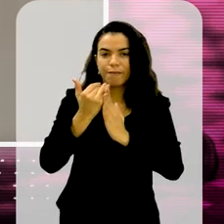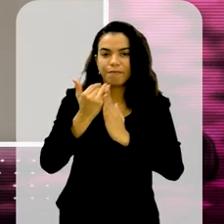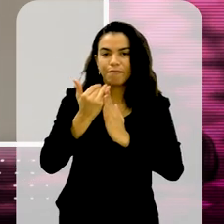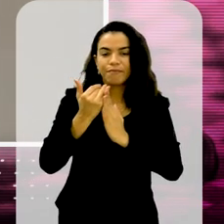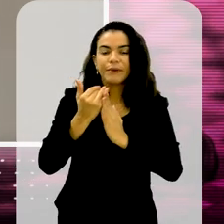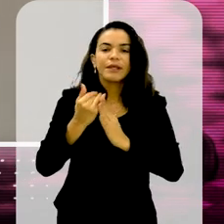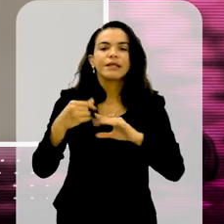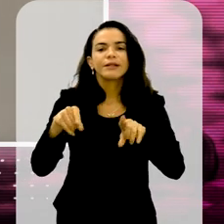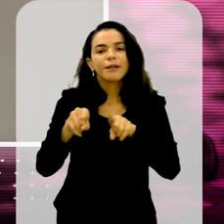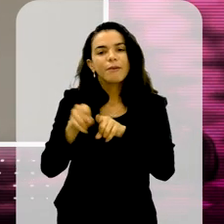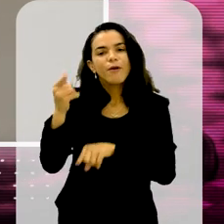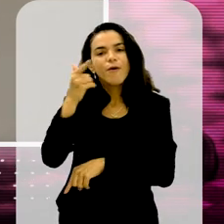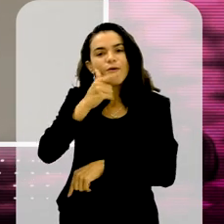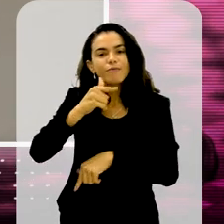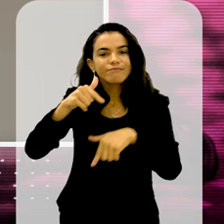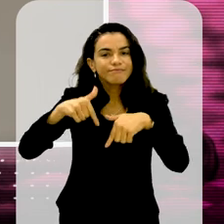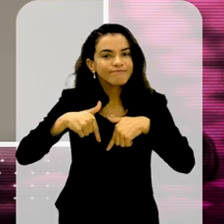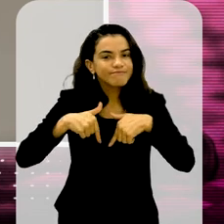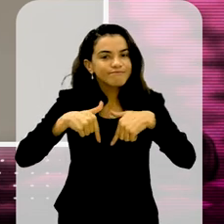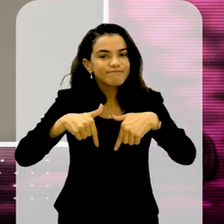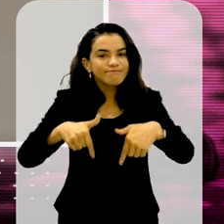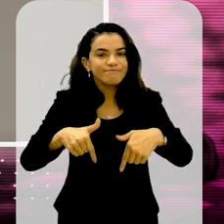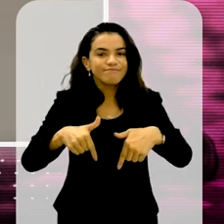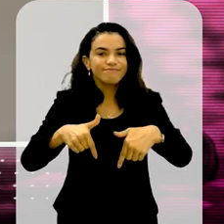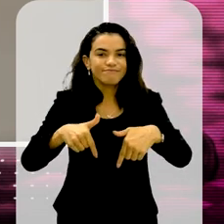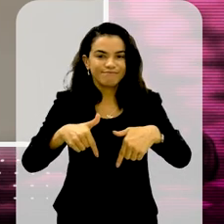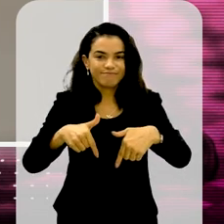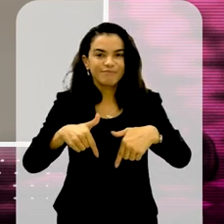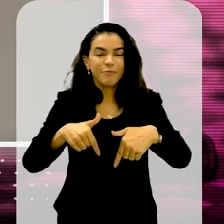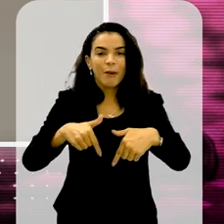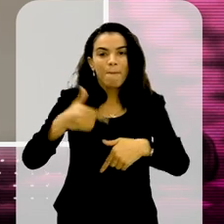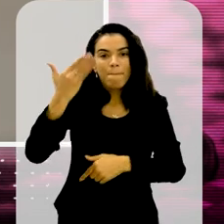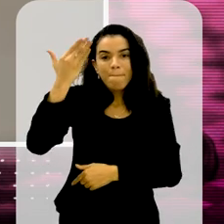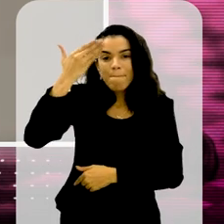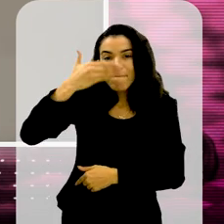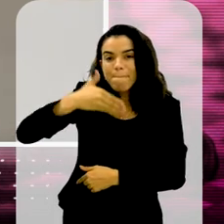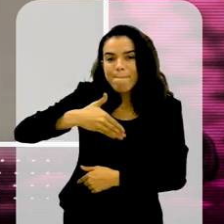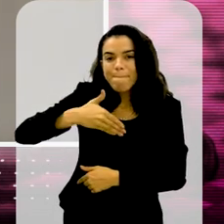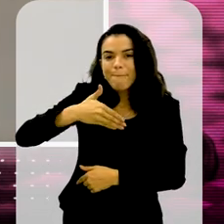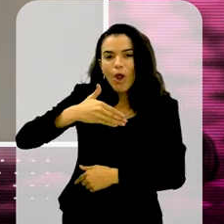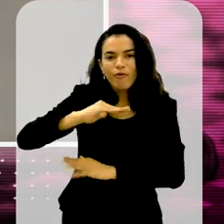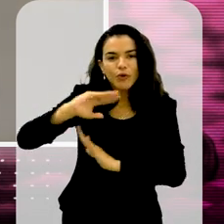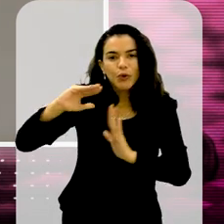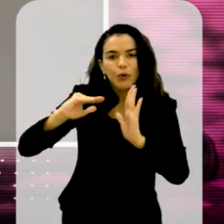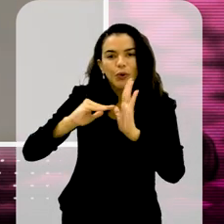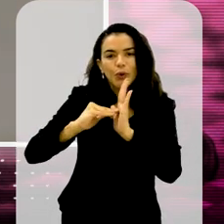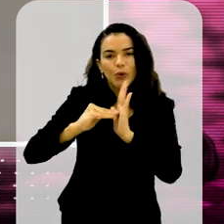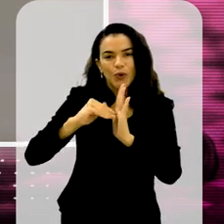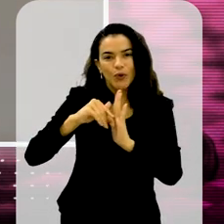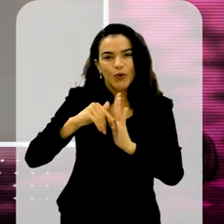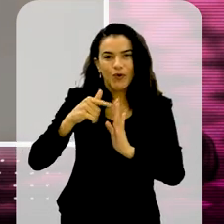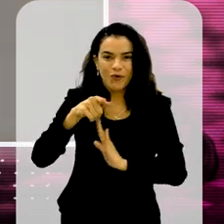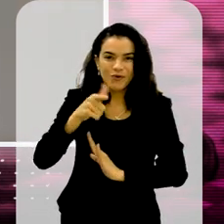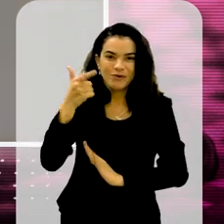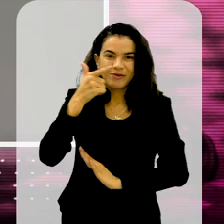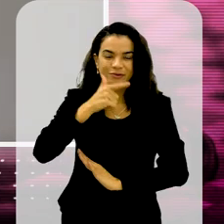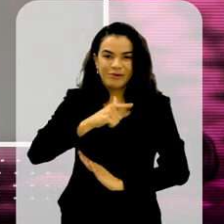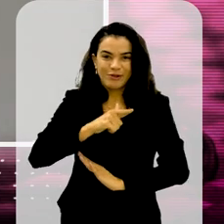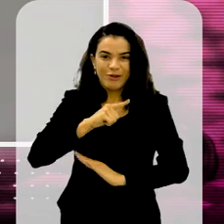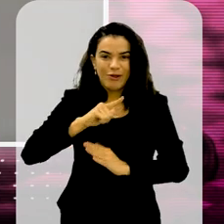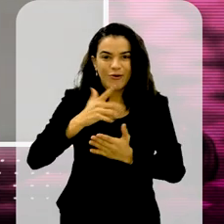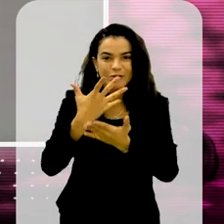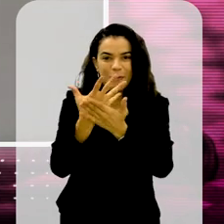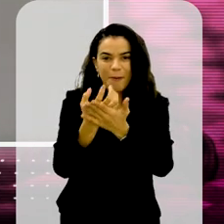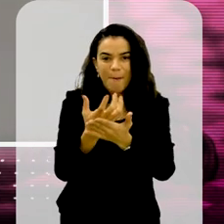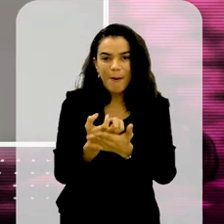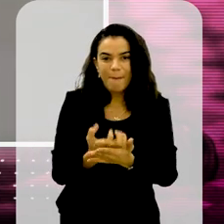tolerável e também ele consegue atuar de acordo com os meios e provas digitais que você tem em mãos, tá?